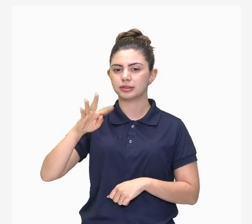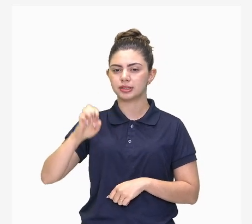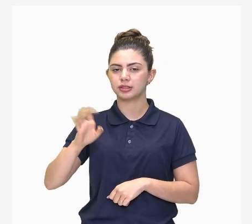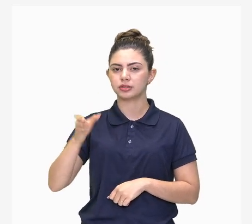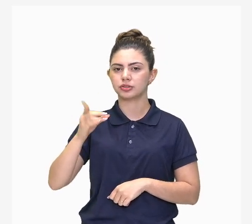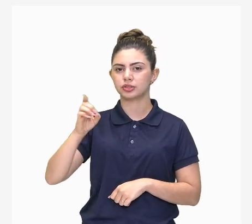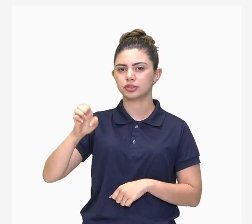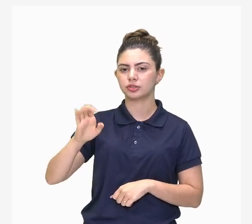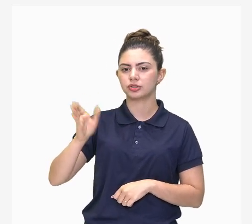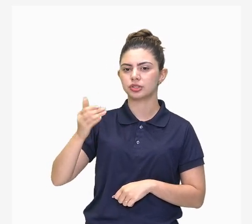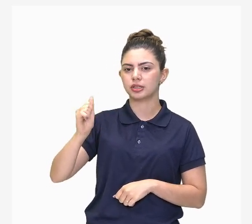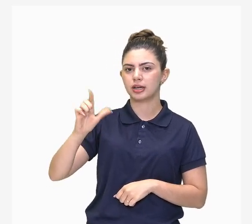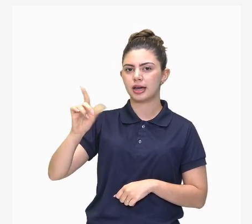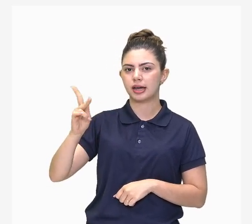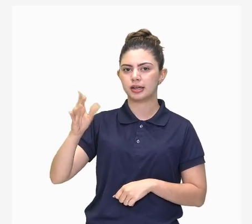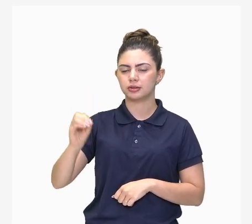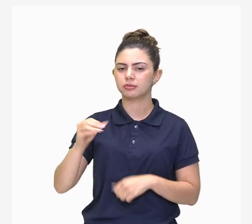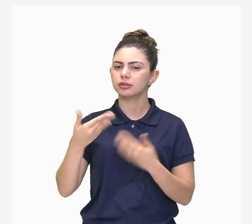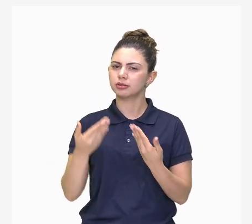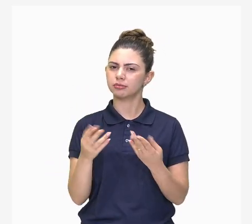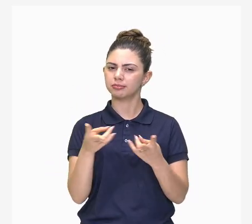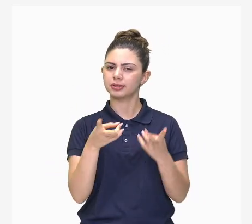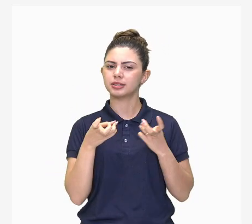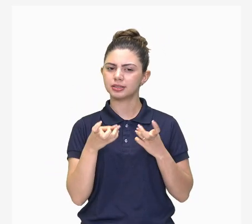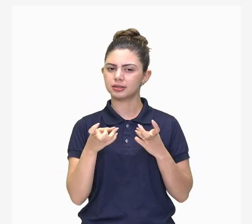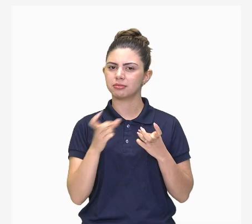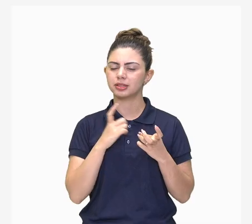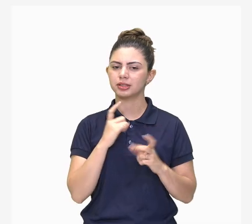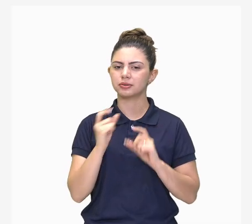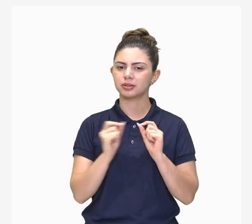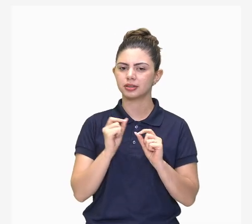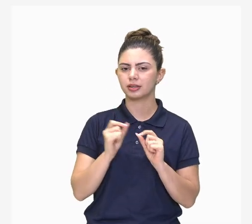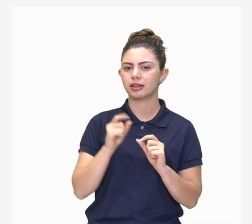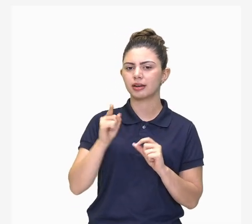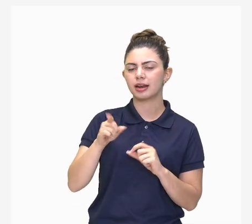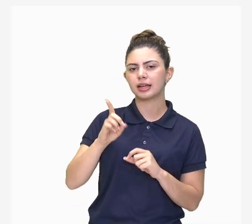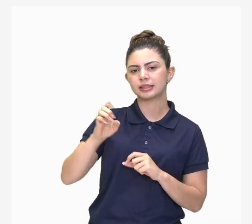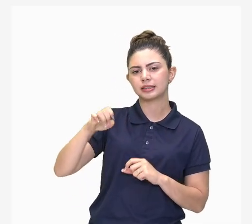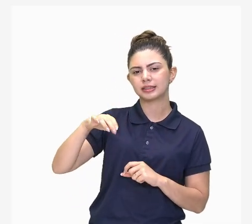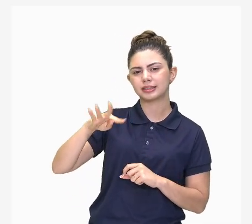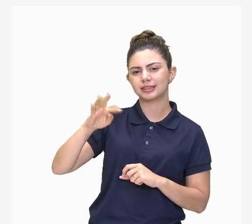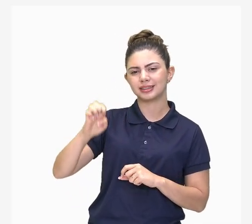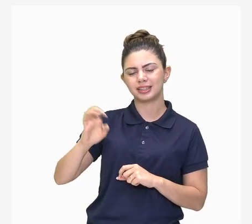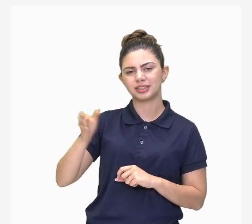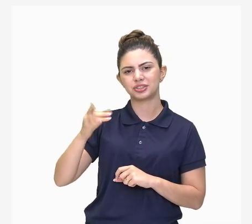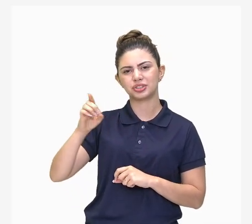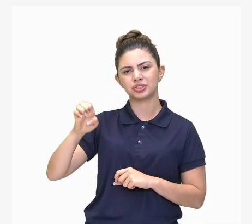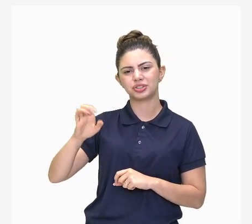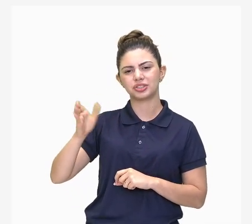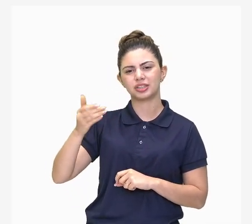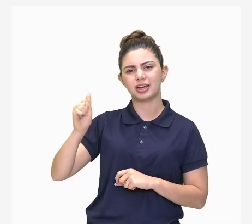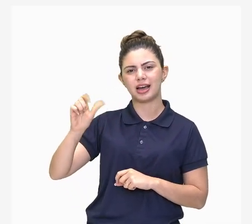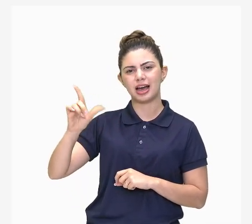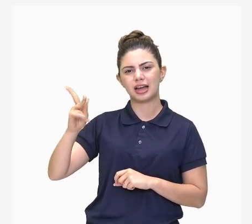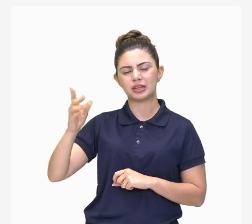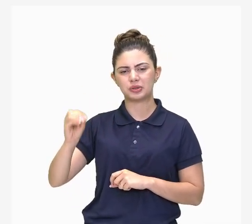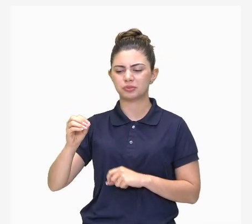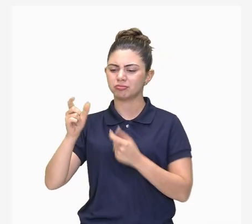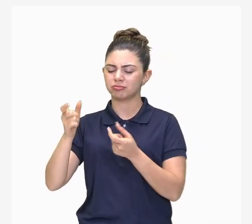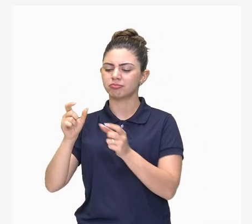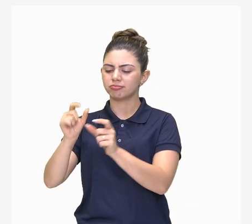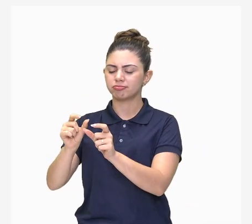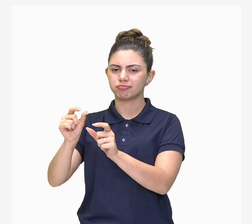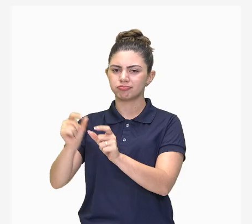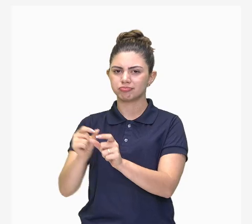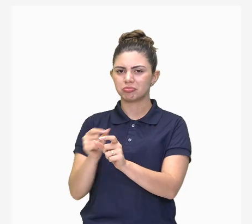seja, aqui nós temos essa troca, né? O dente de alho, aquele pedacinho do alho, não tem um